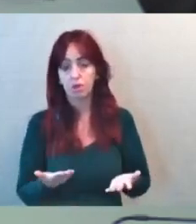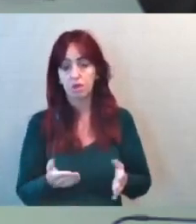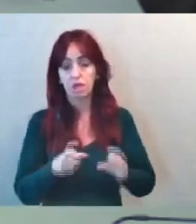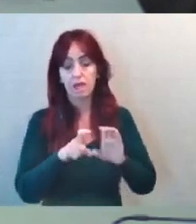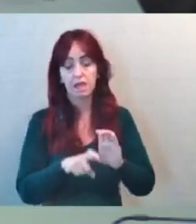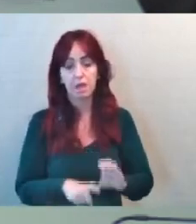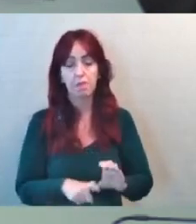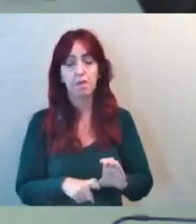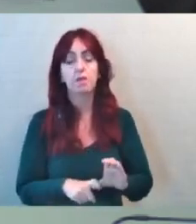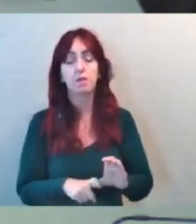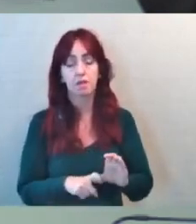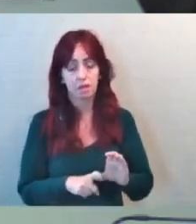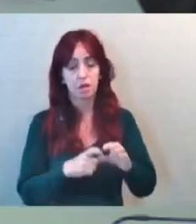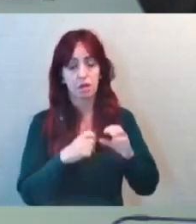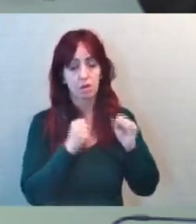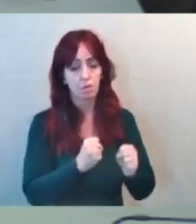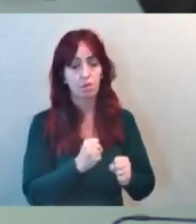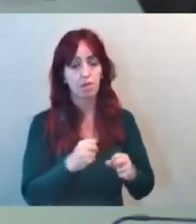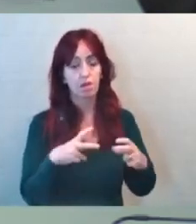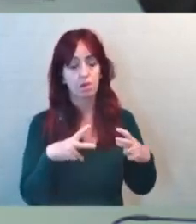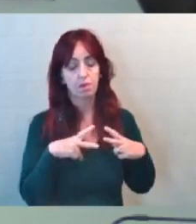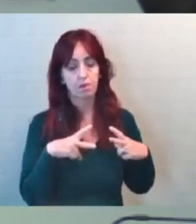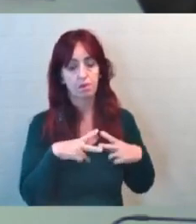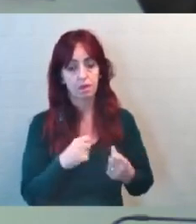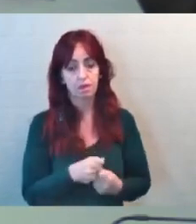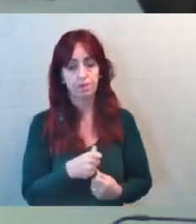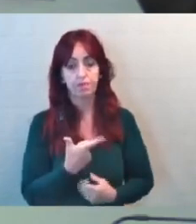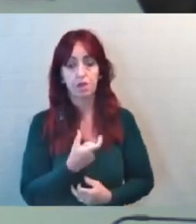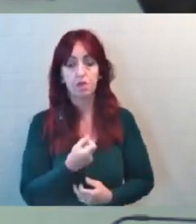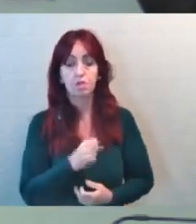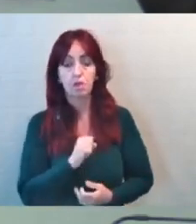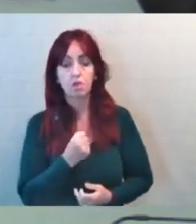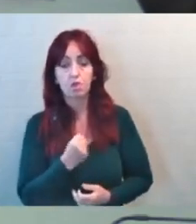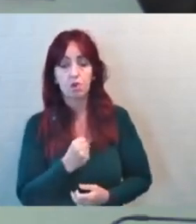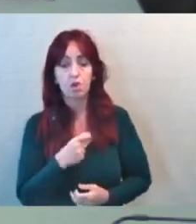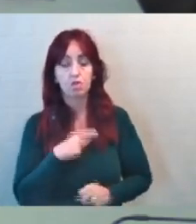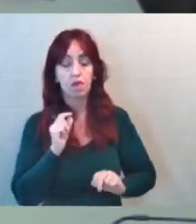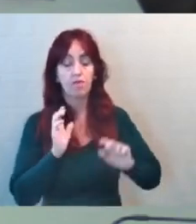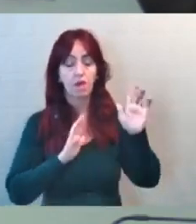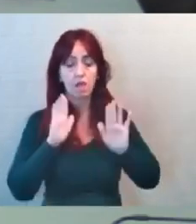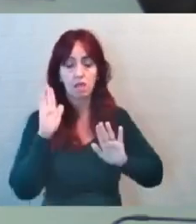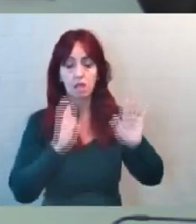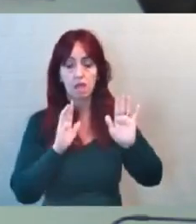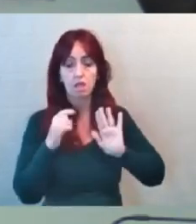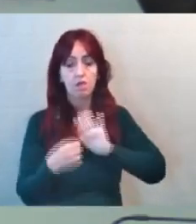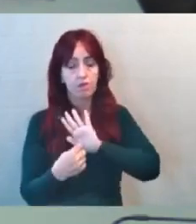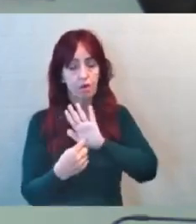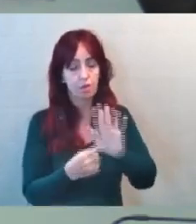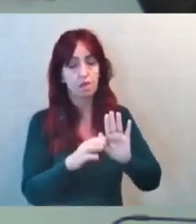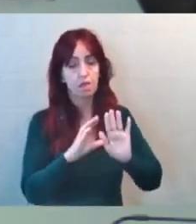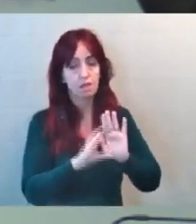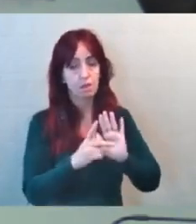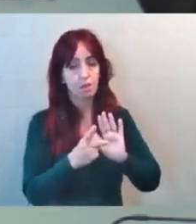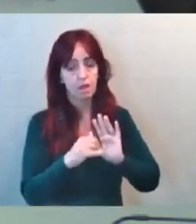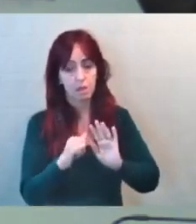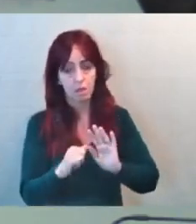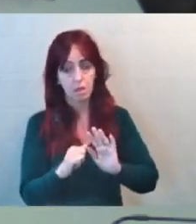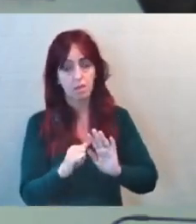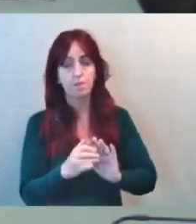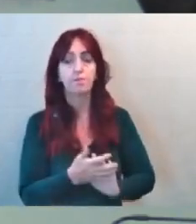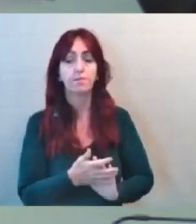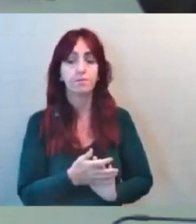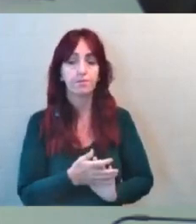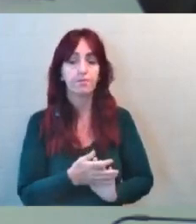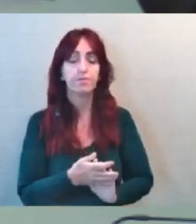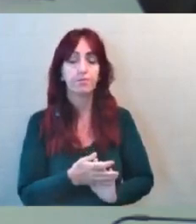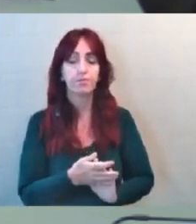privado. Em 2008, quando essa licitação foi feita, e isso foi demonstrado na CPI da Caixa Preta da BH Trans, todas